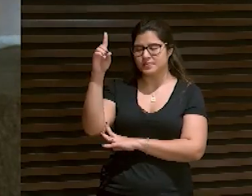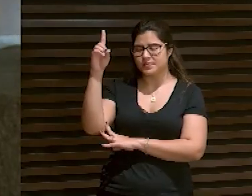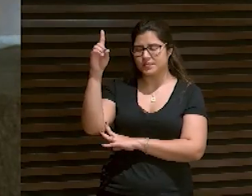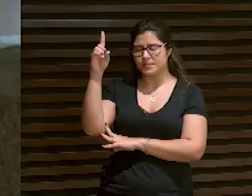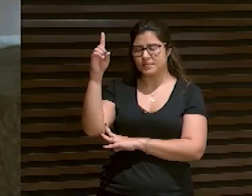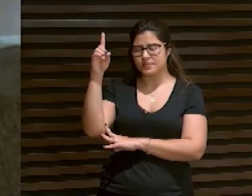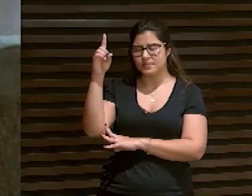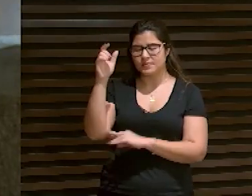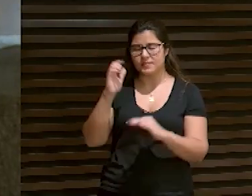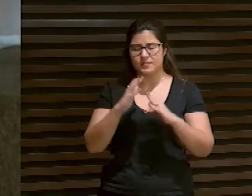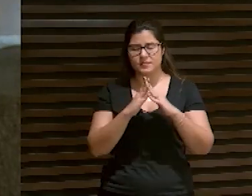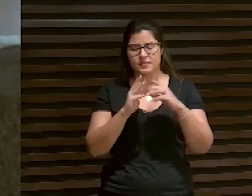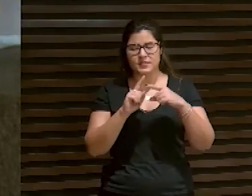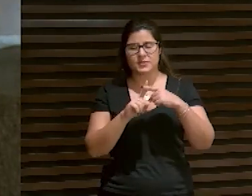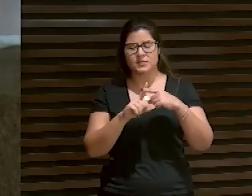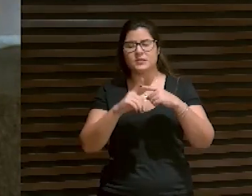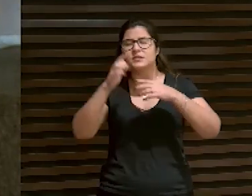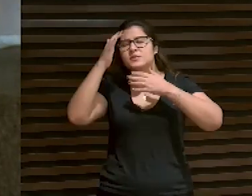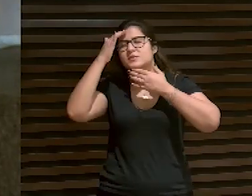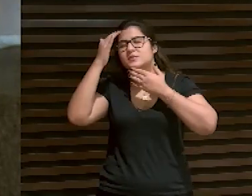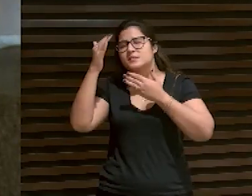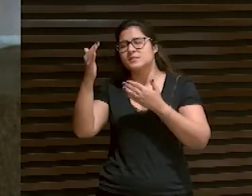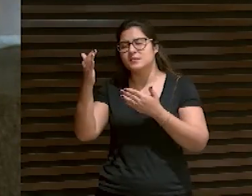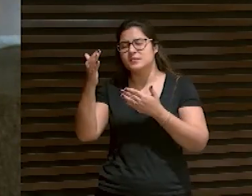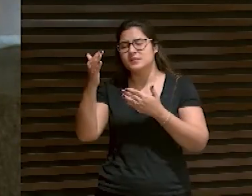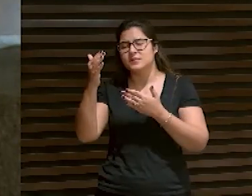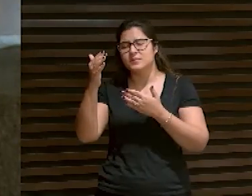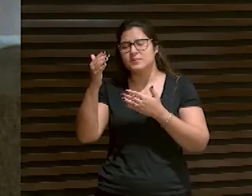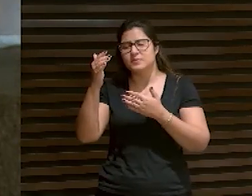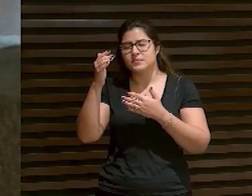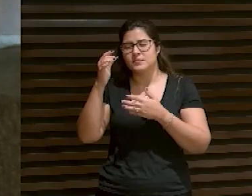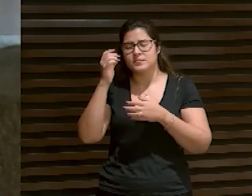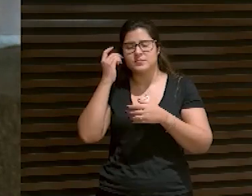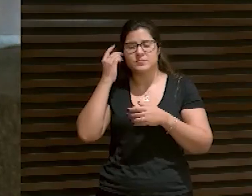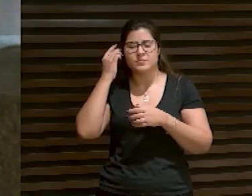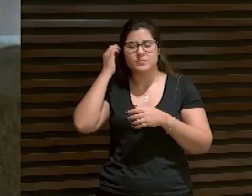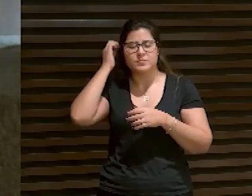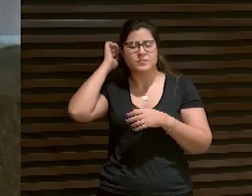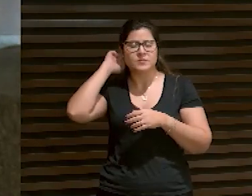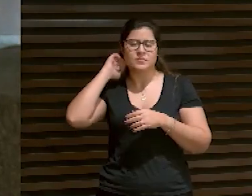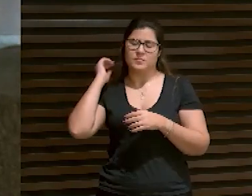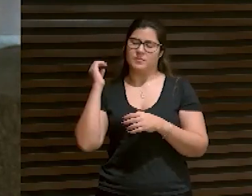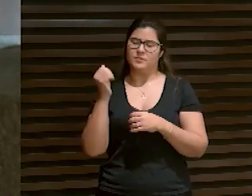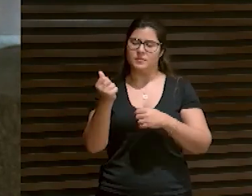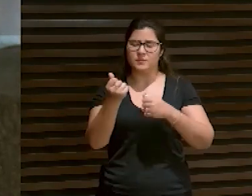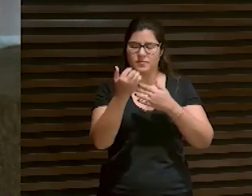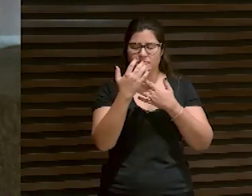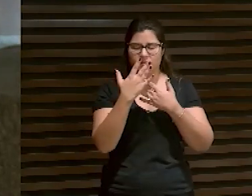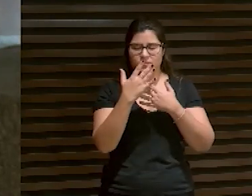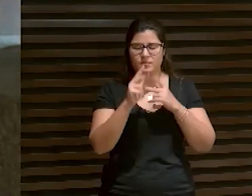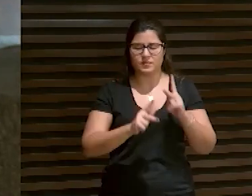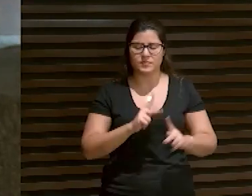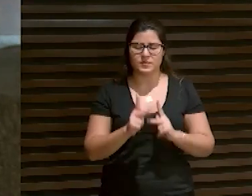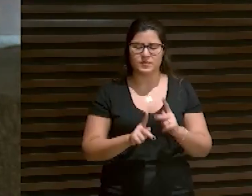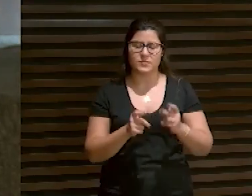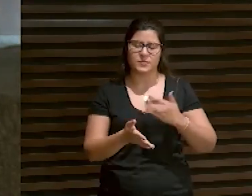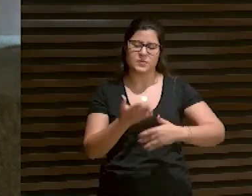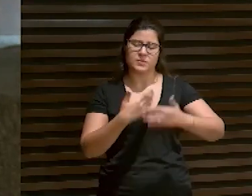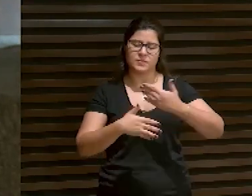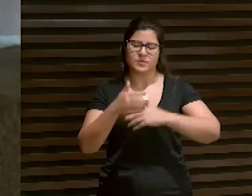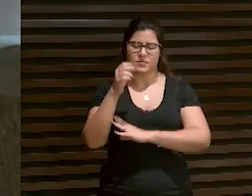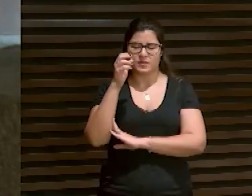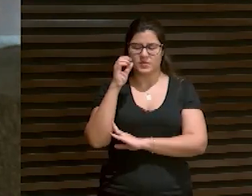como igreja, te agradecemos por se revelar ao teu povo através da história.